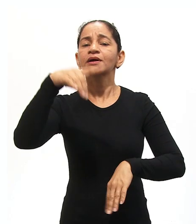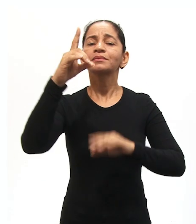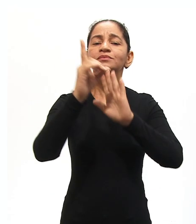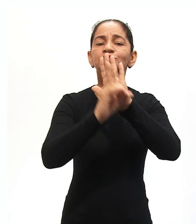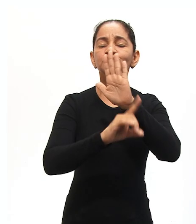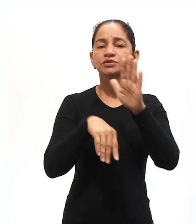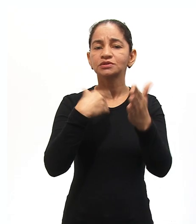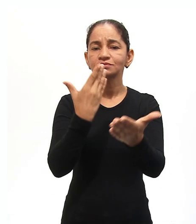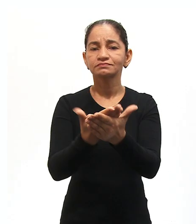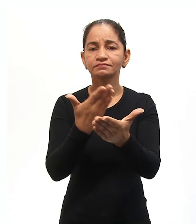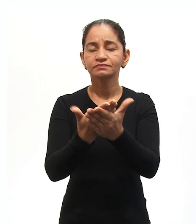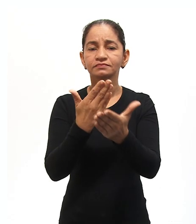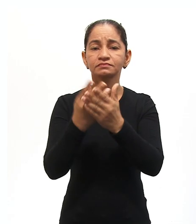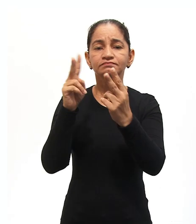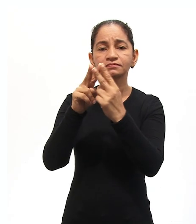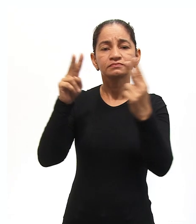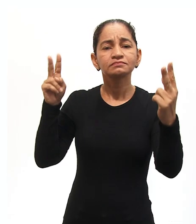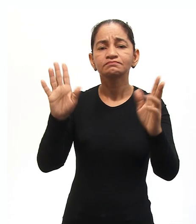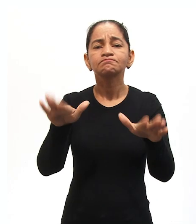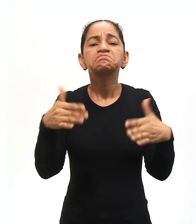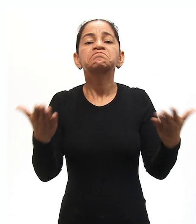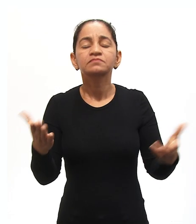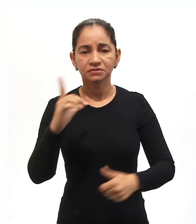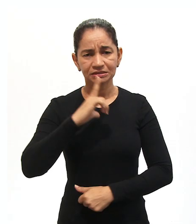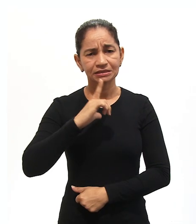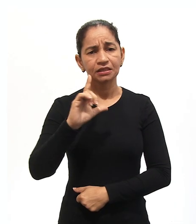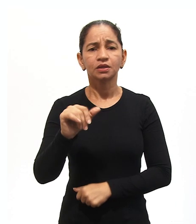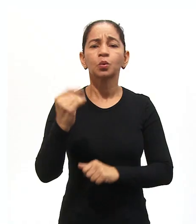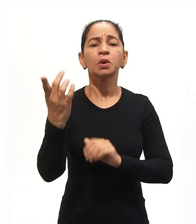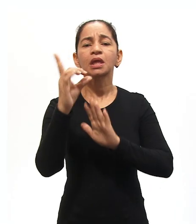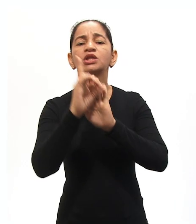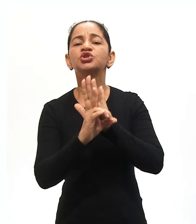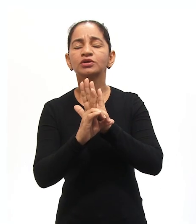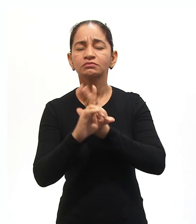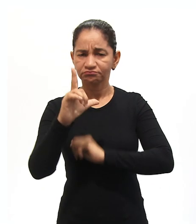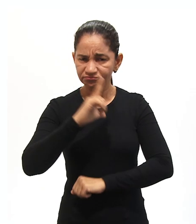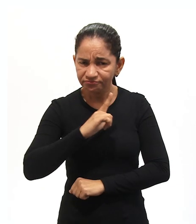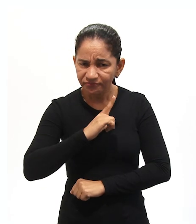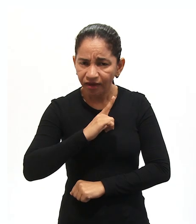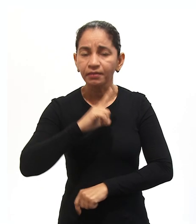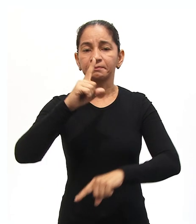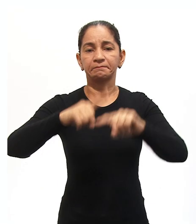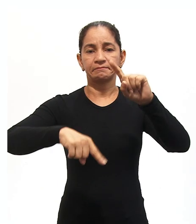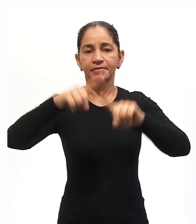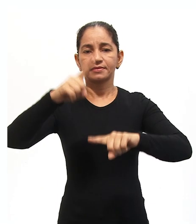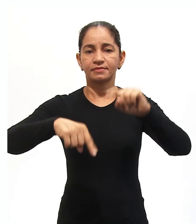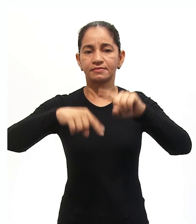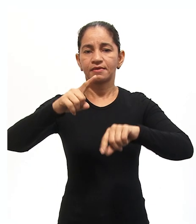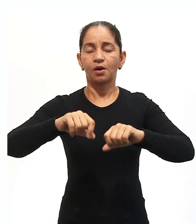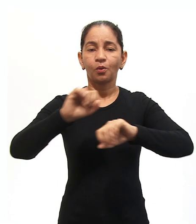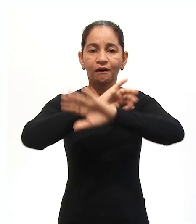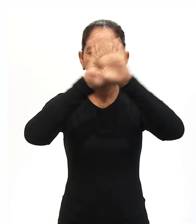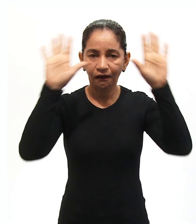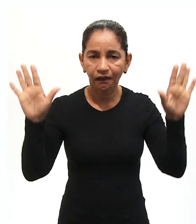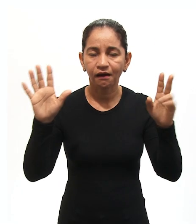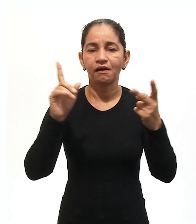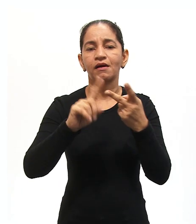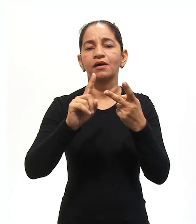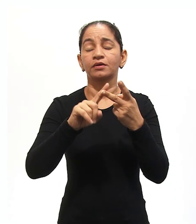Direitos do estudante na EAD. Então, o que o estudante tem a receber? Ele tem a receber materiais claros e